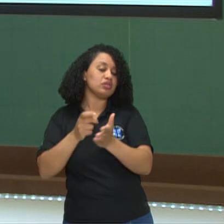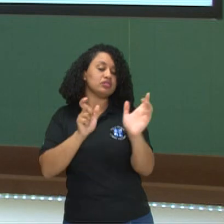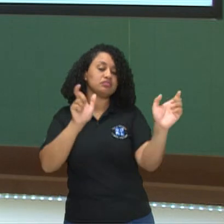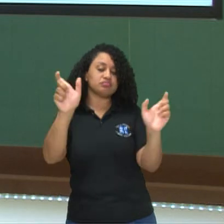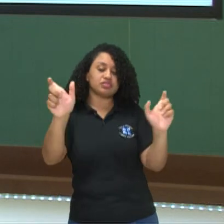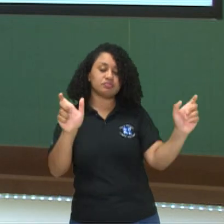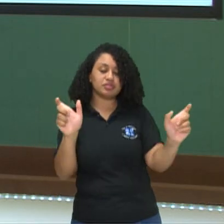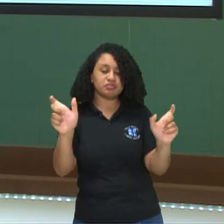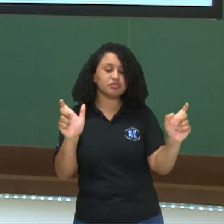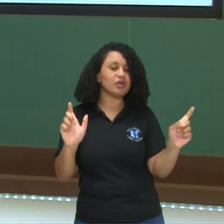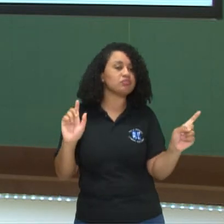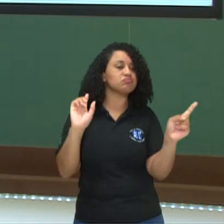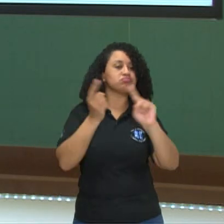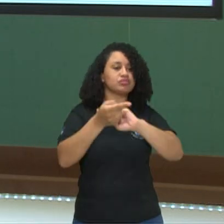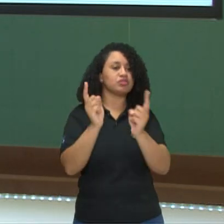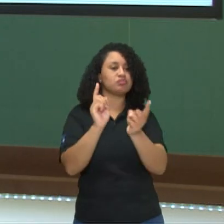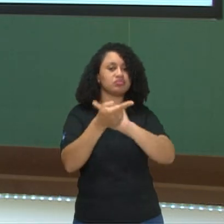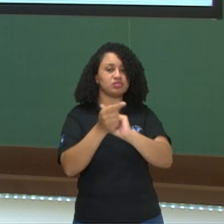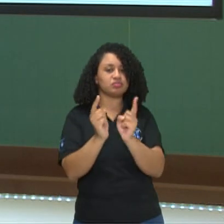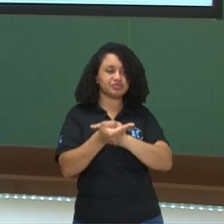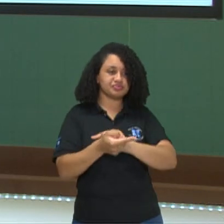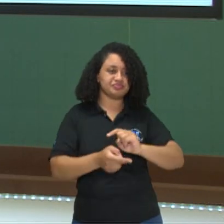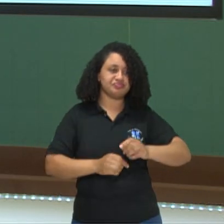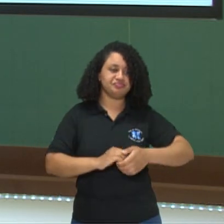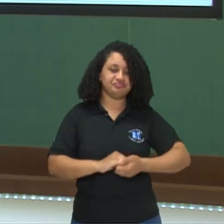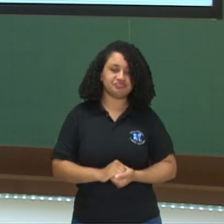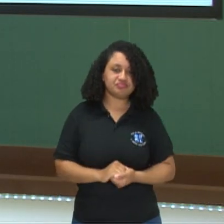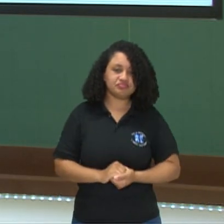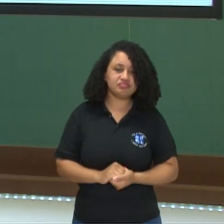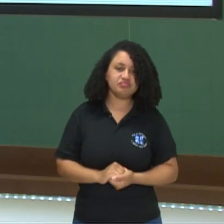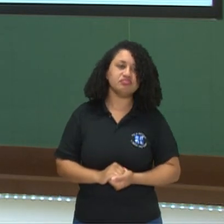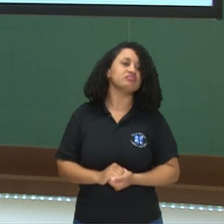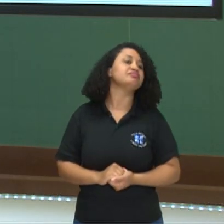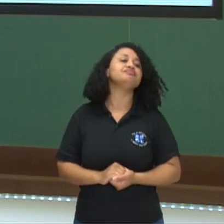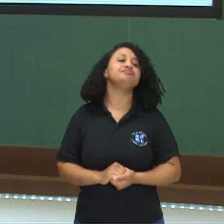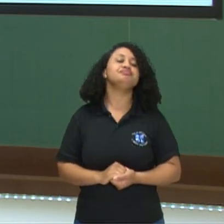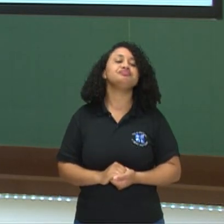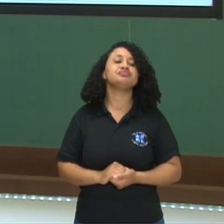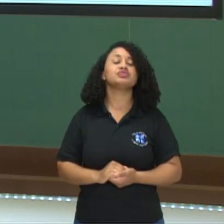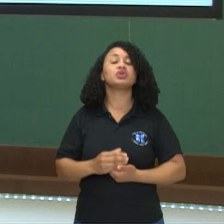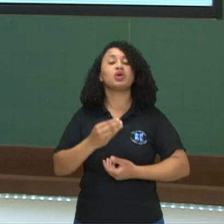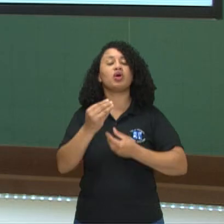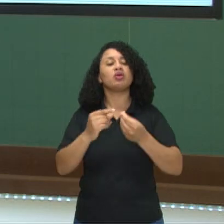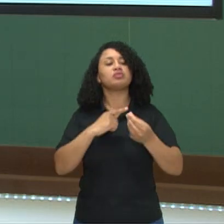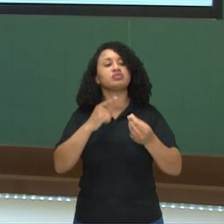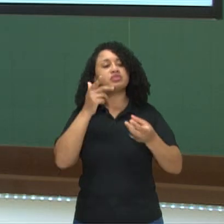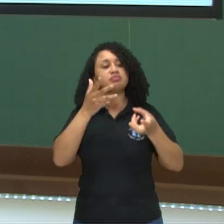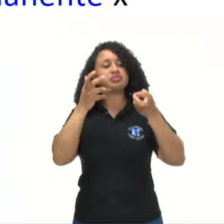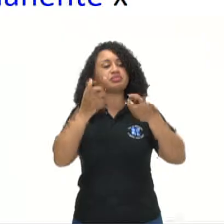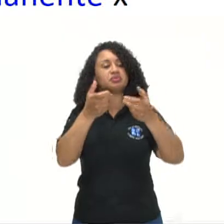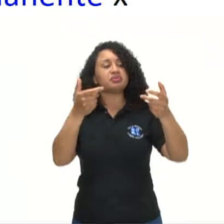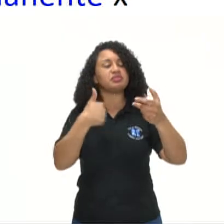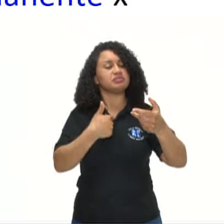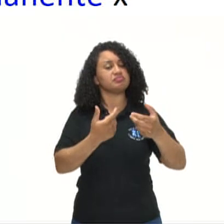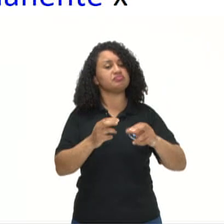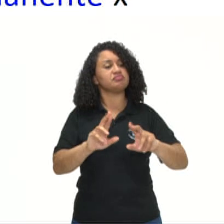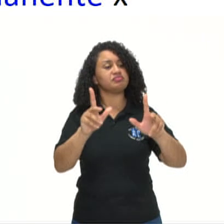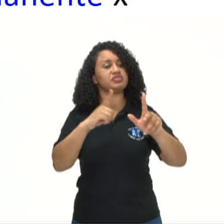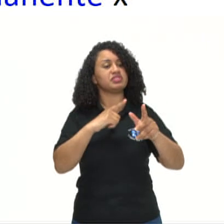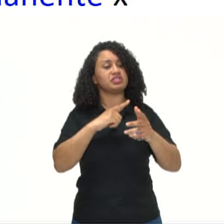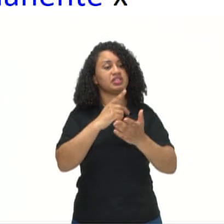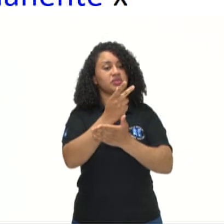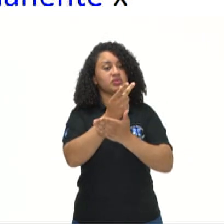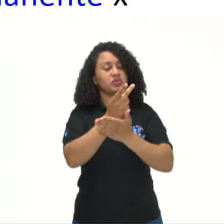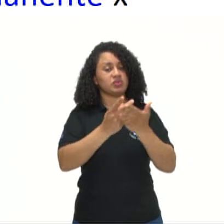expressões que são contrárias. Figuras de linguagem presentes no poema. Chamamos de